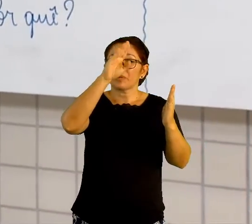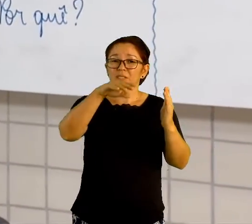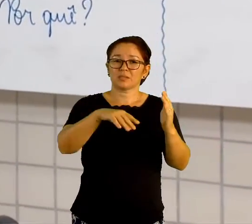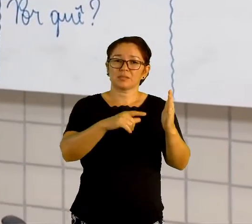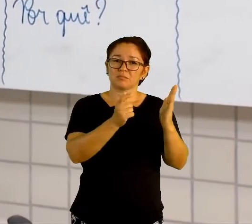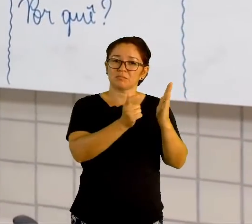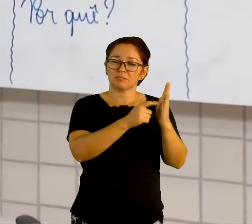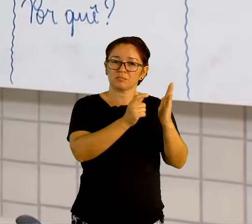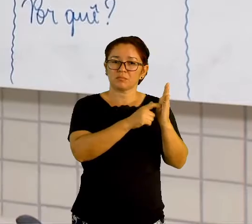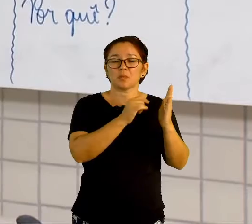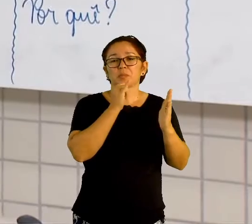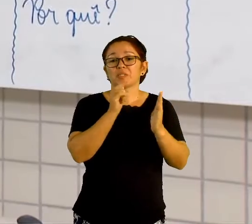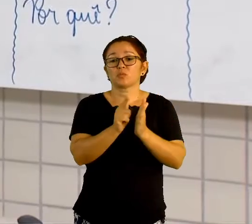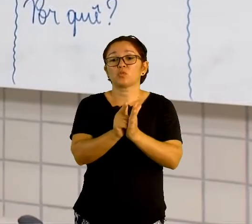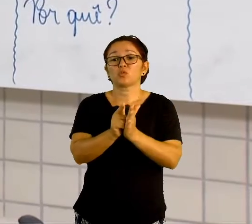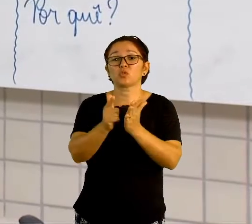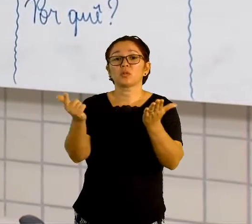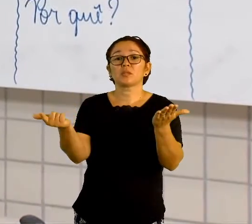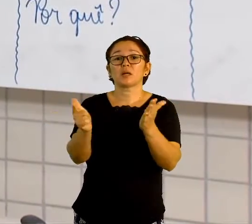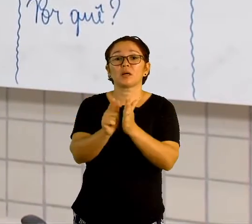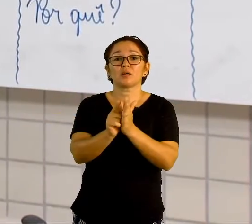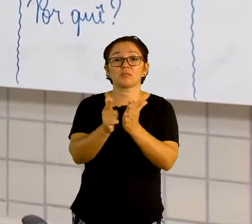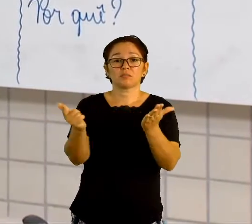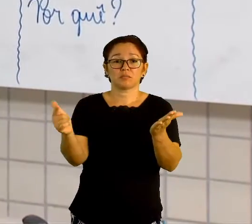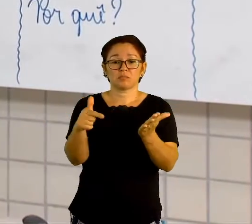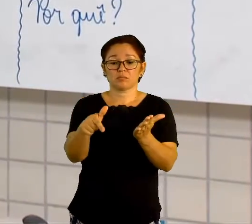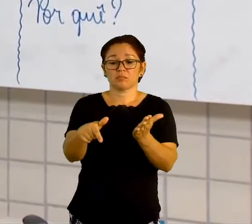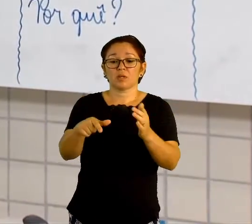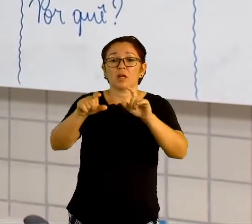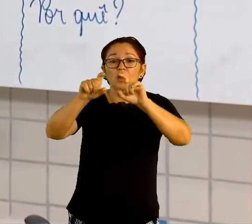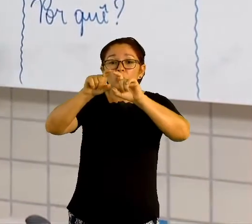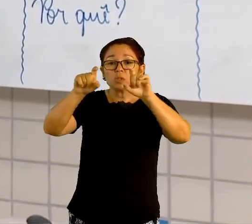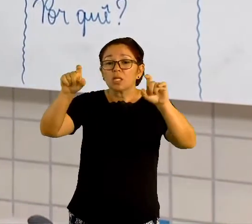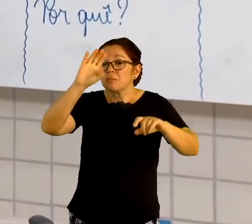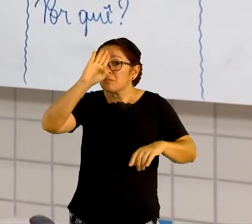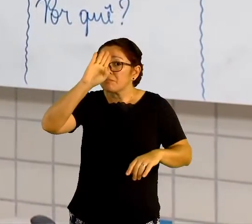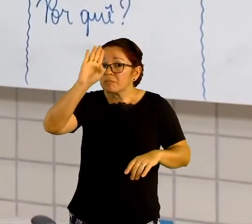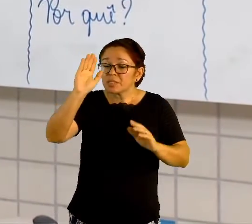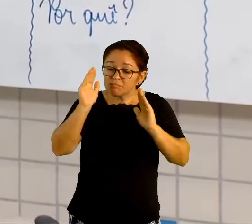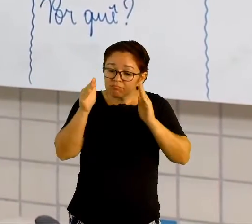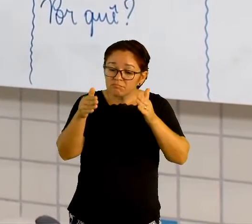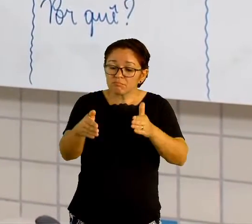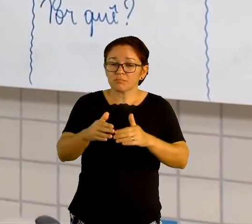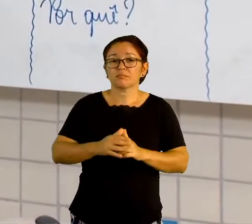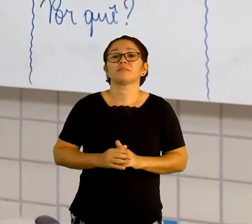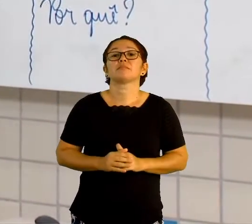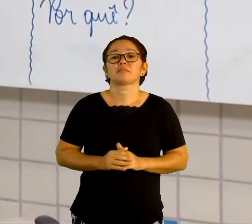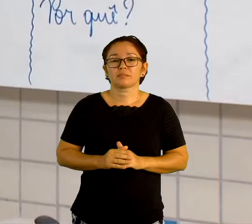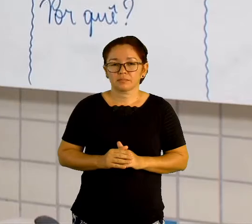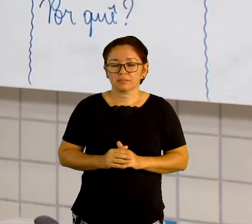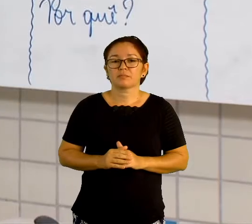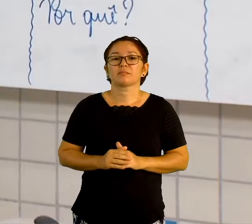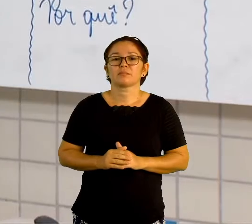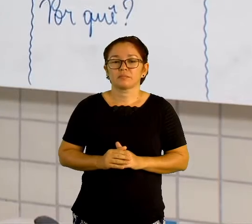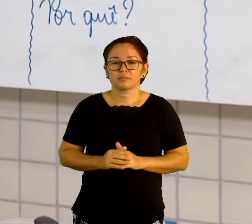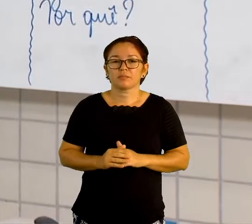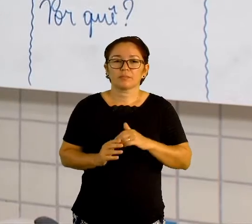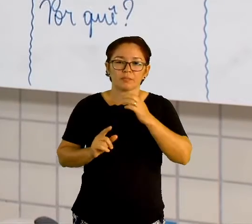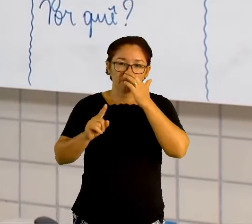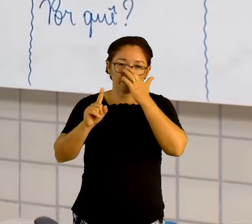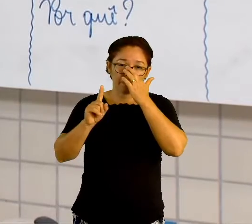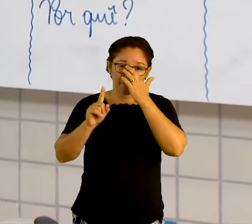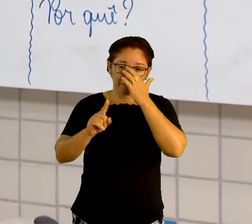de um jornal, por exemplo. É aquela palavra que vem fazer com que o leitor se